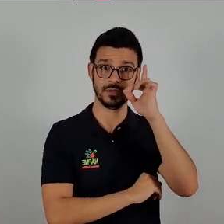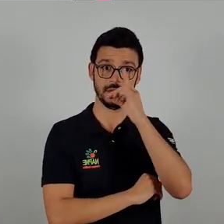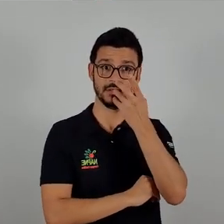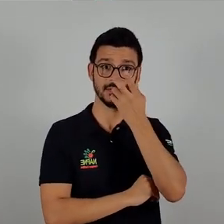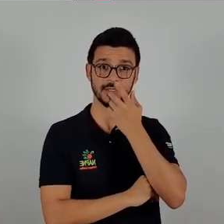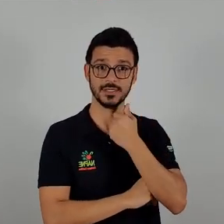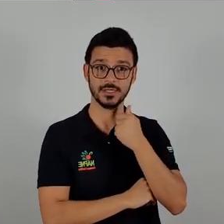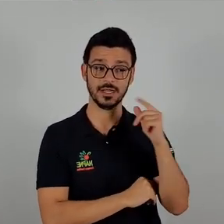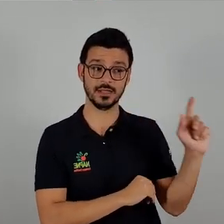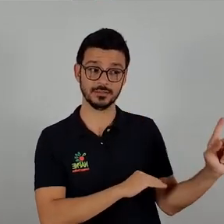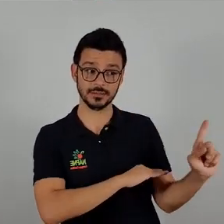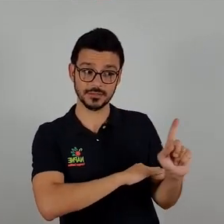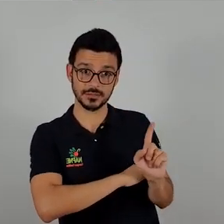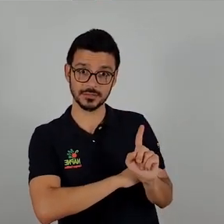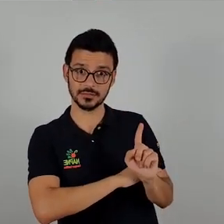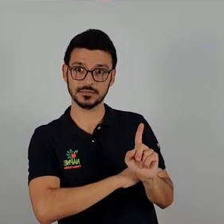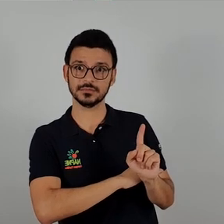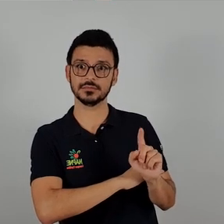atrás.